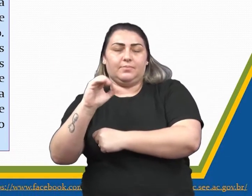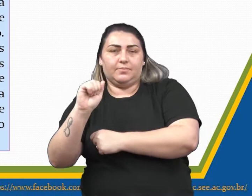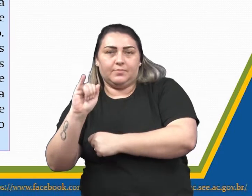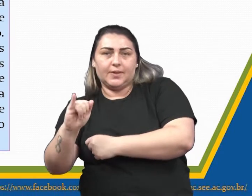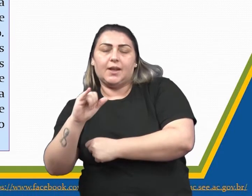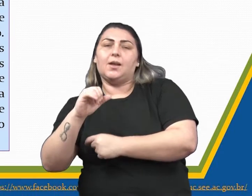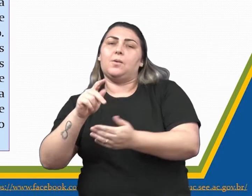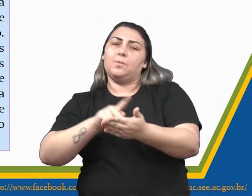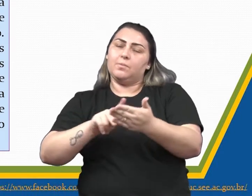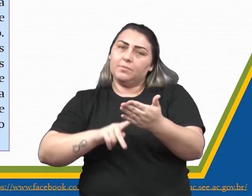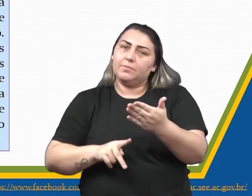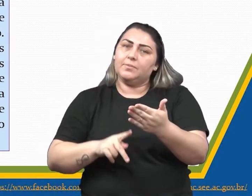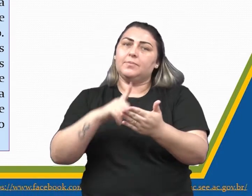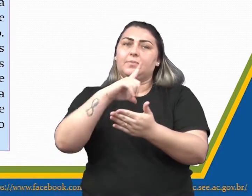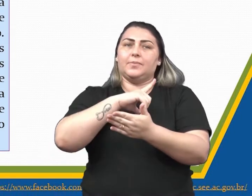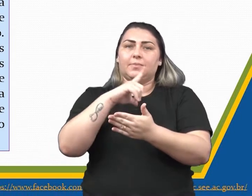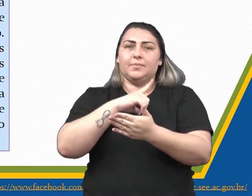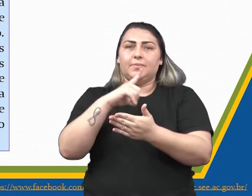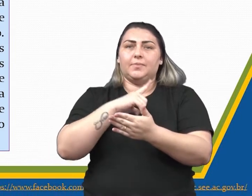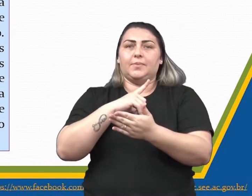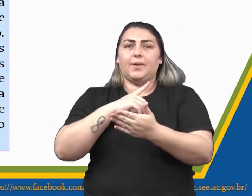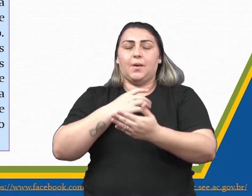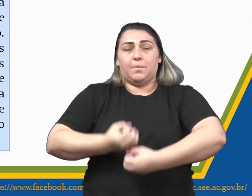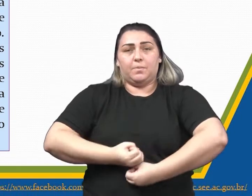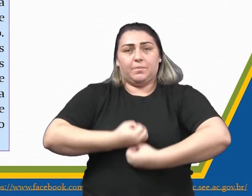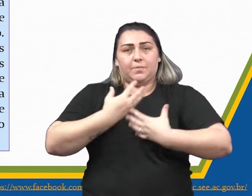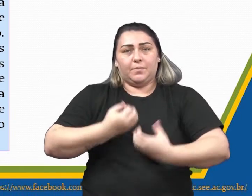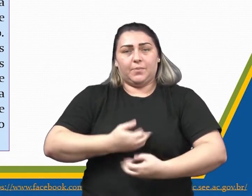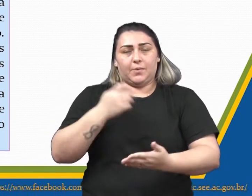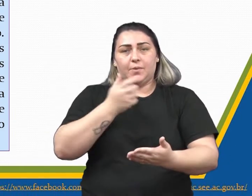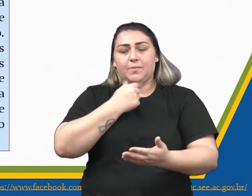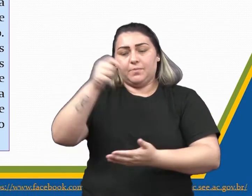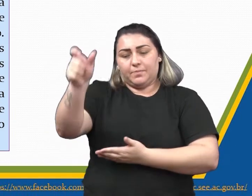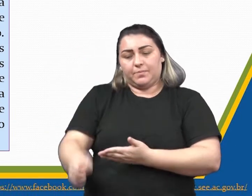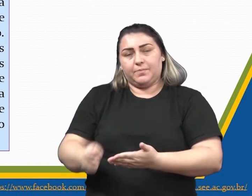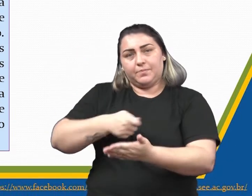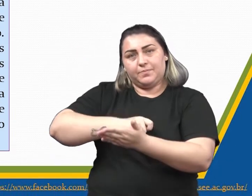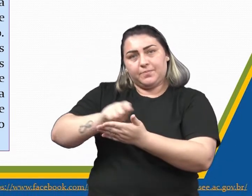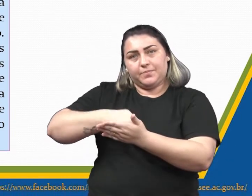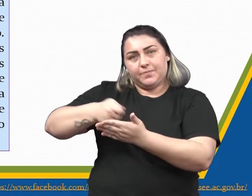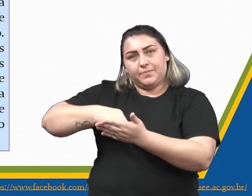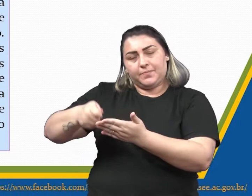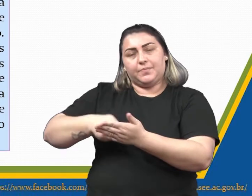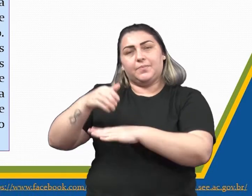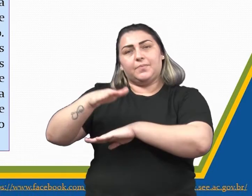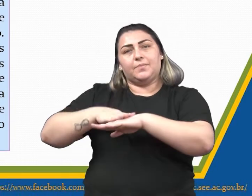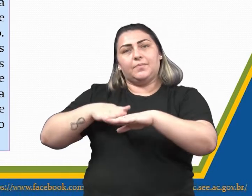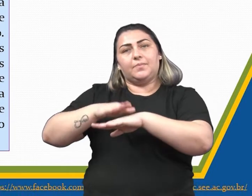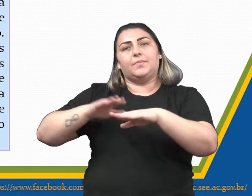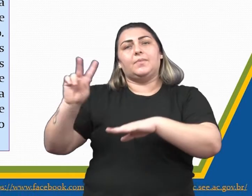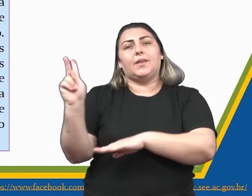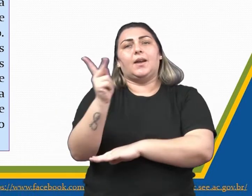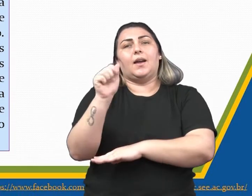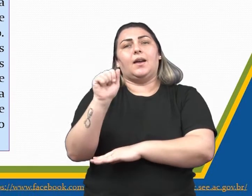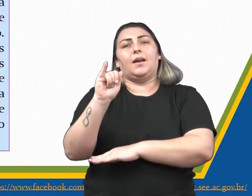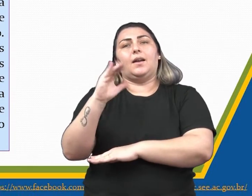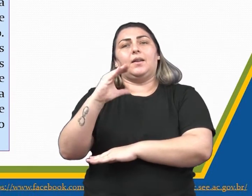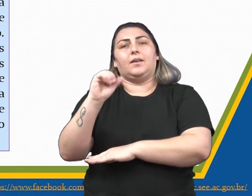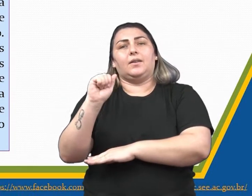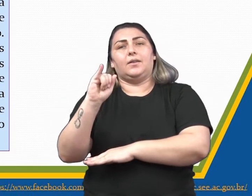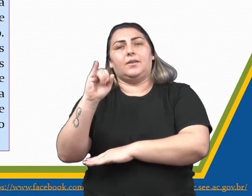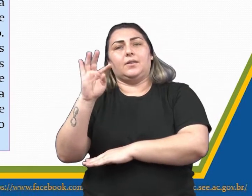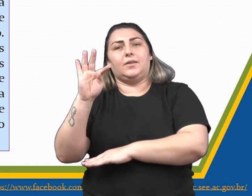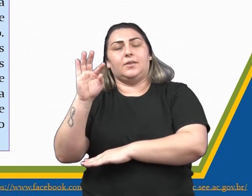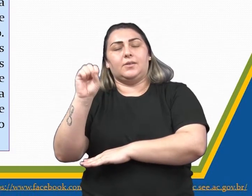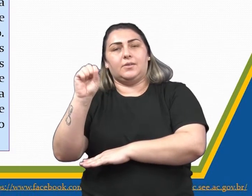possuem grande coisa poética. Os escritores que escrevem os haikais são chamados de haikaístas. E